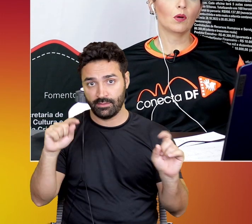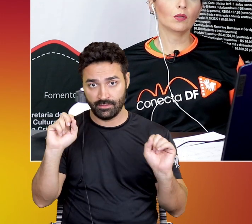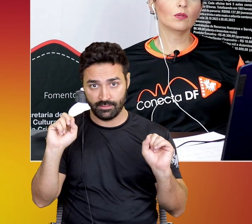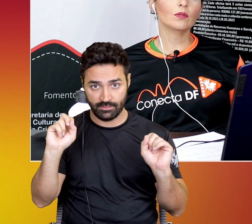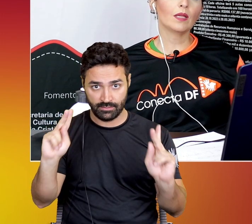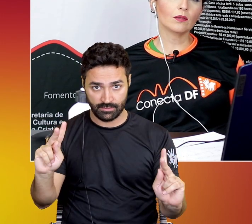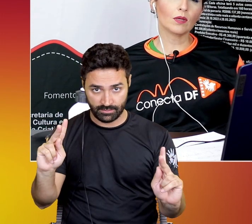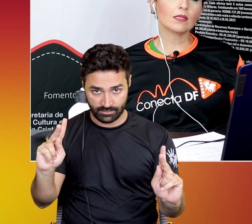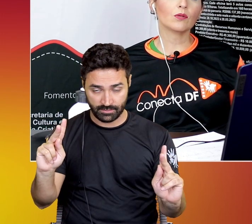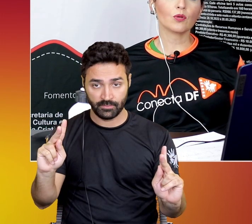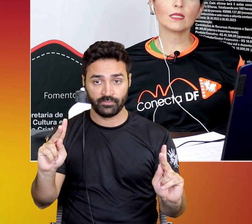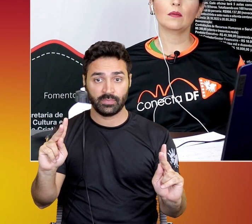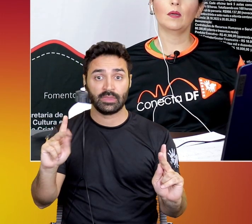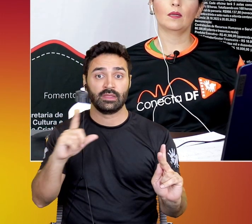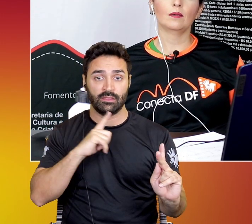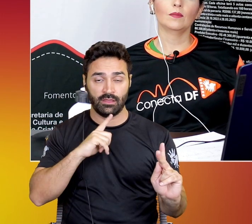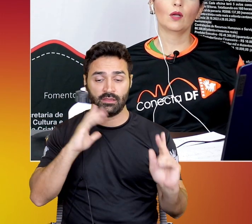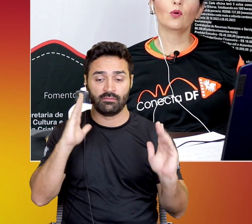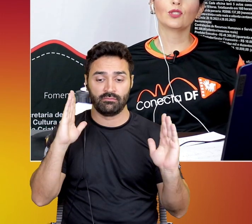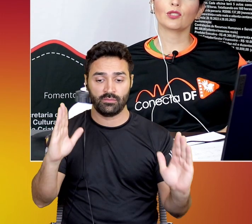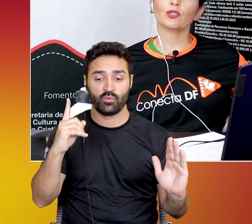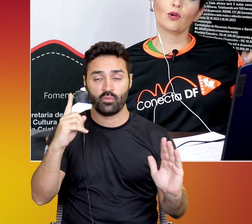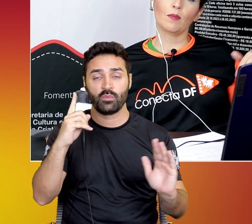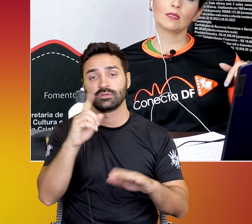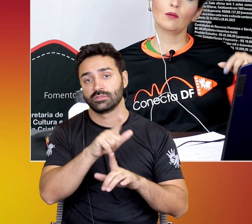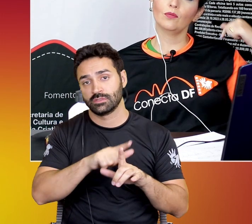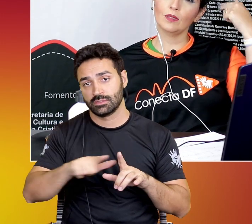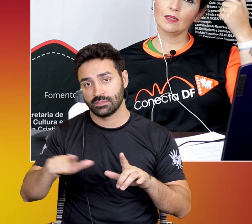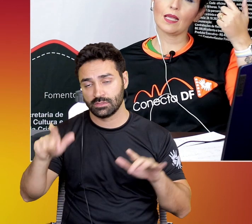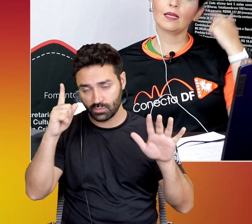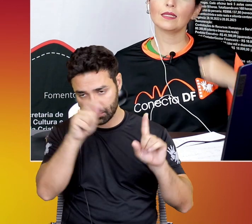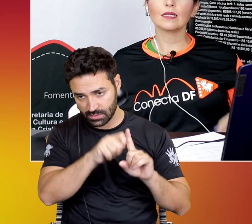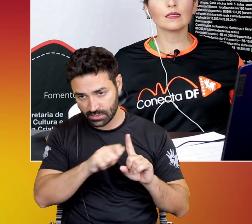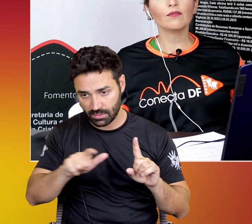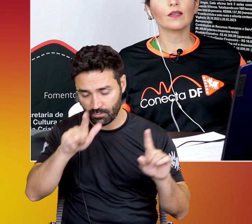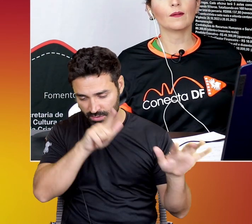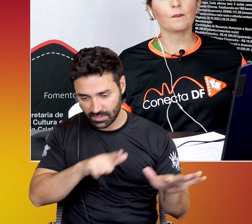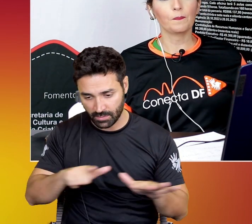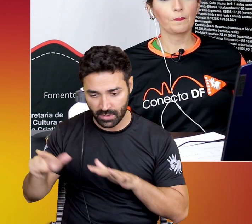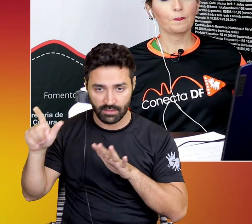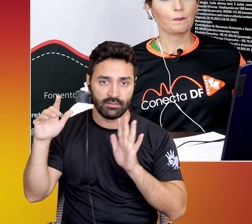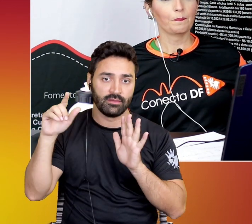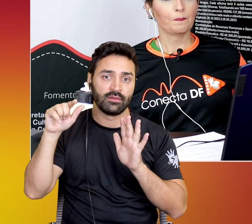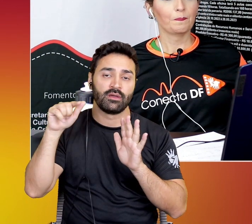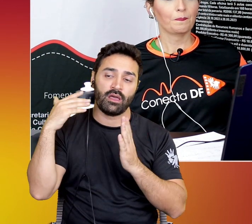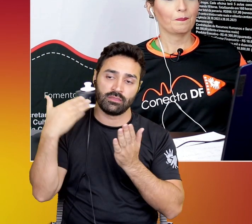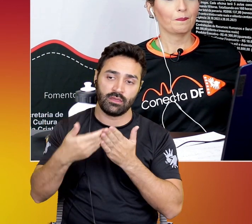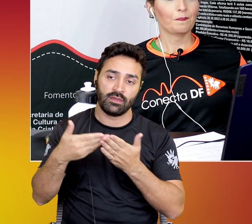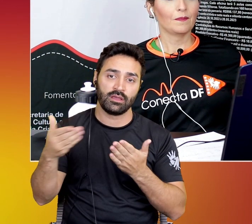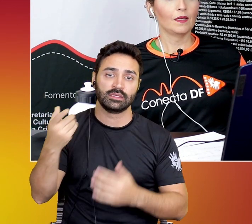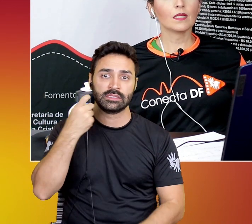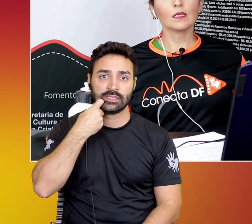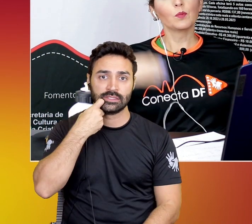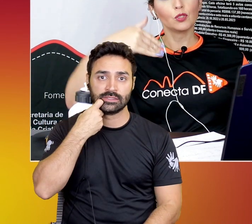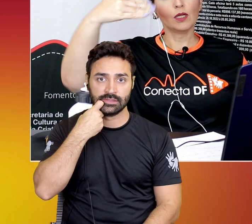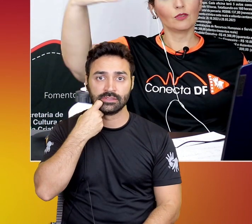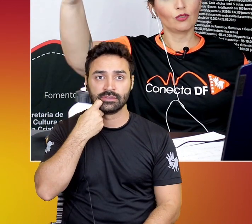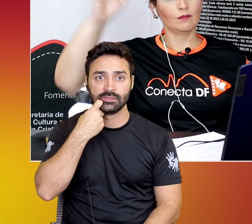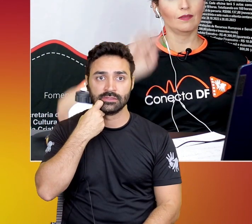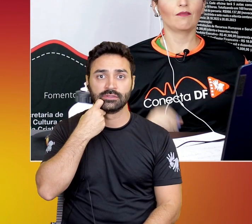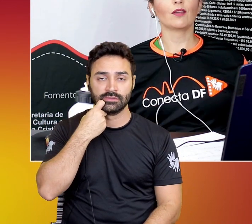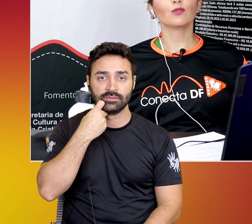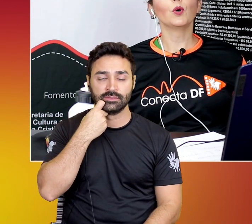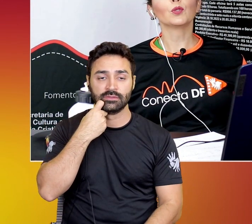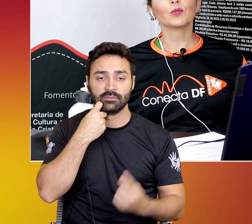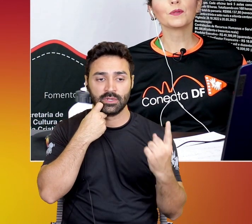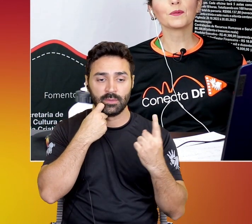Cada módulo tem duração de uma semana. Então, hoje a gente começa e encerra na sexta-feira. E assim por diante,